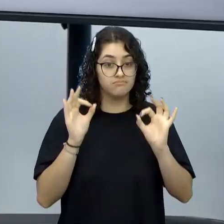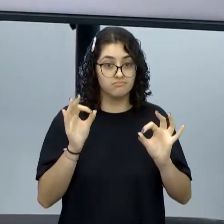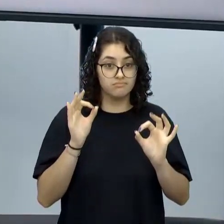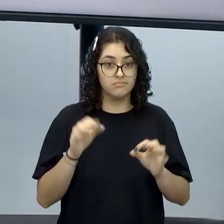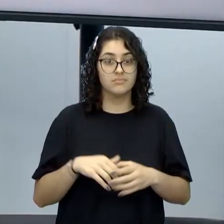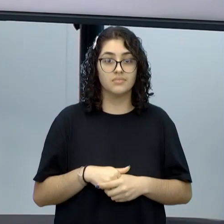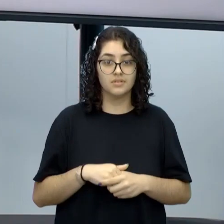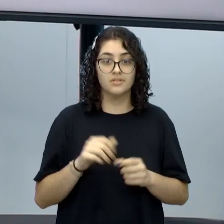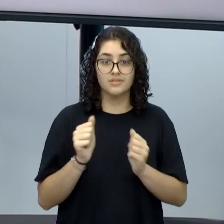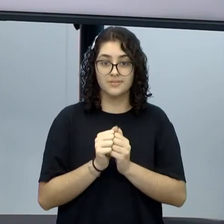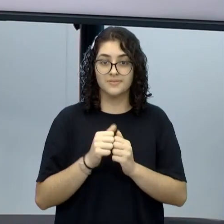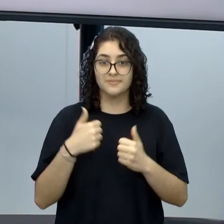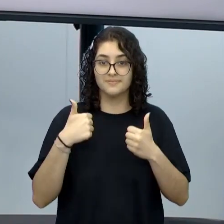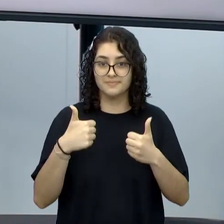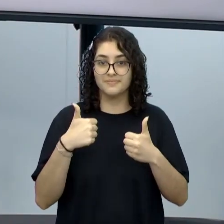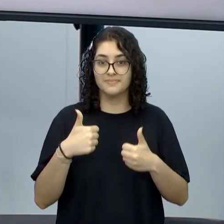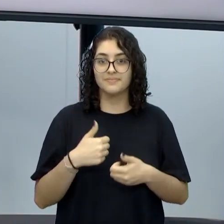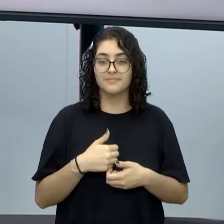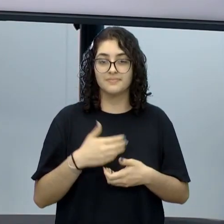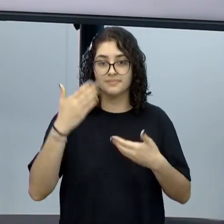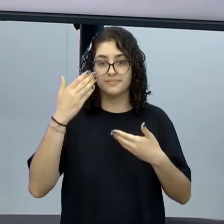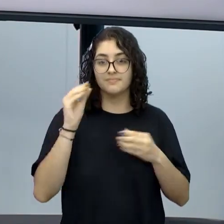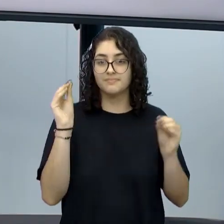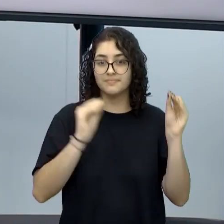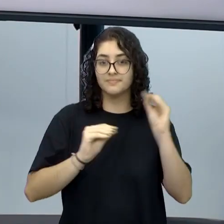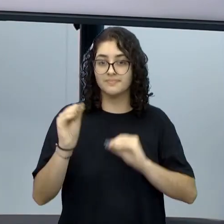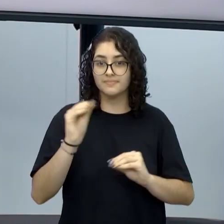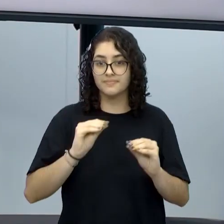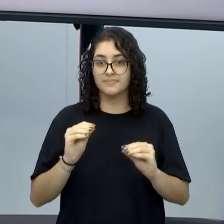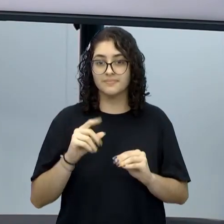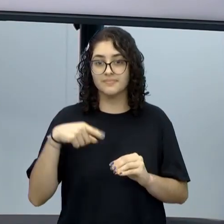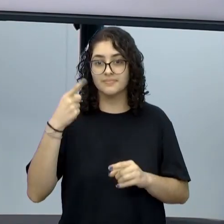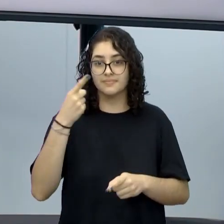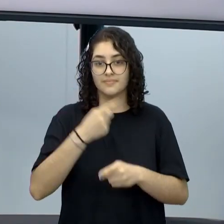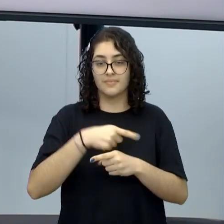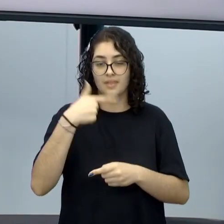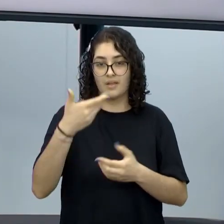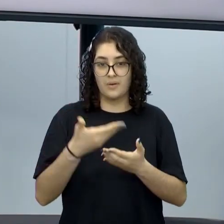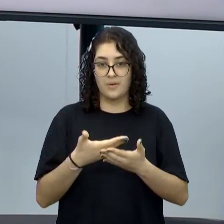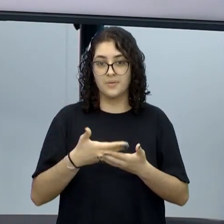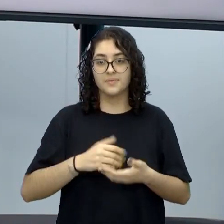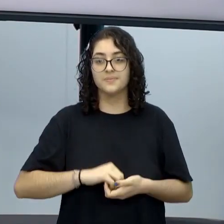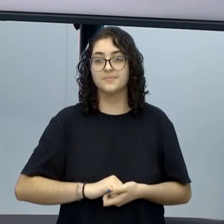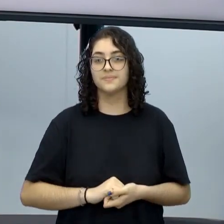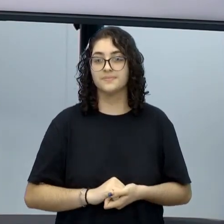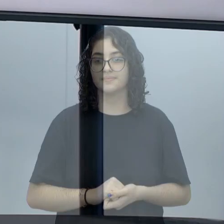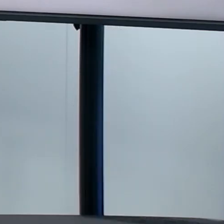tá lá porque a gente é zica. Fechou? Então, um beijo para vocês e eu vejo vocês na próxima aula.